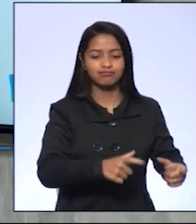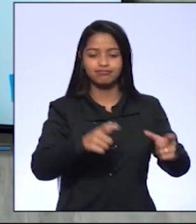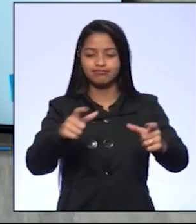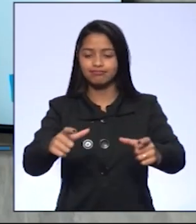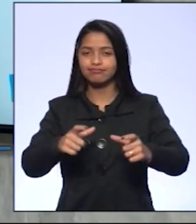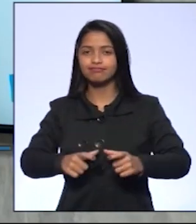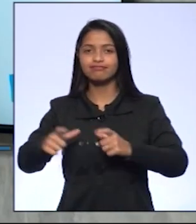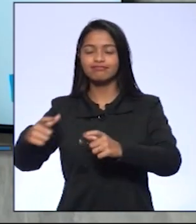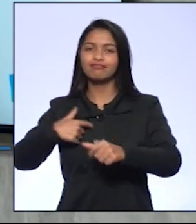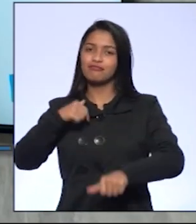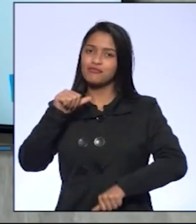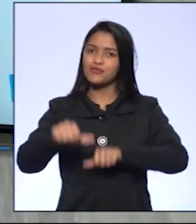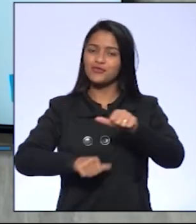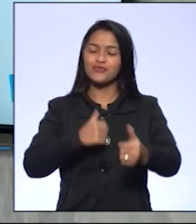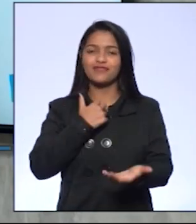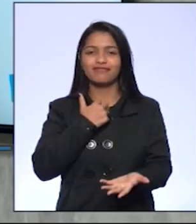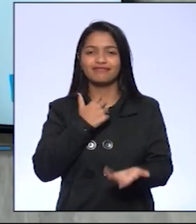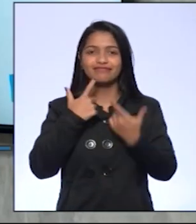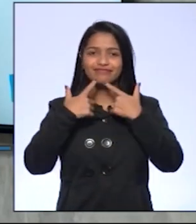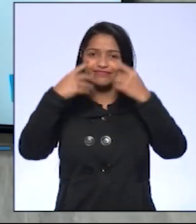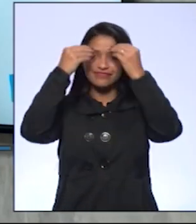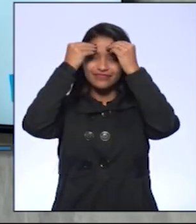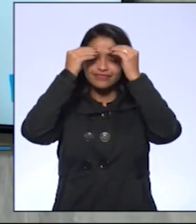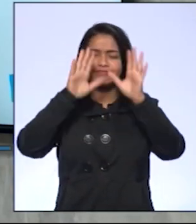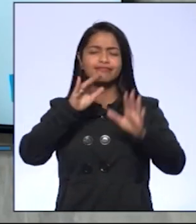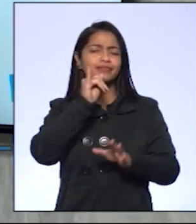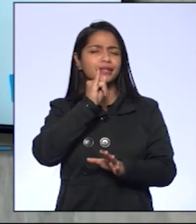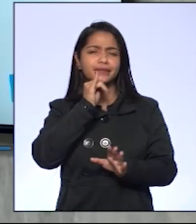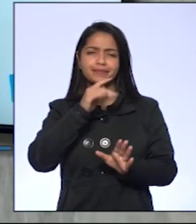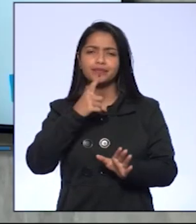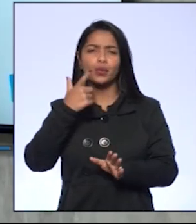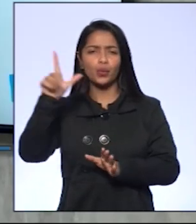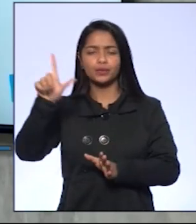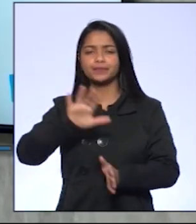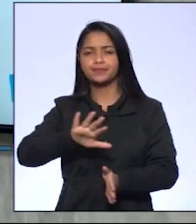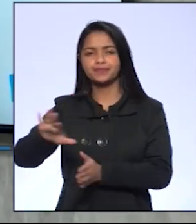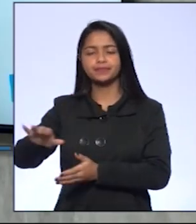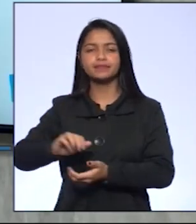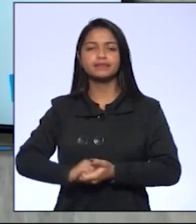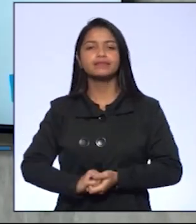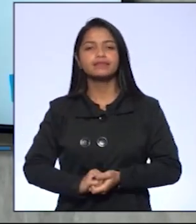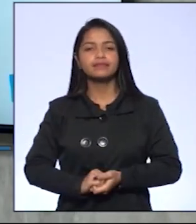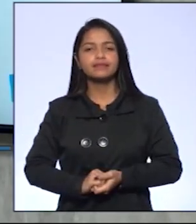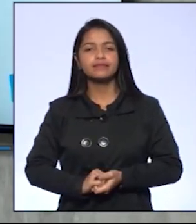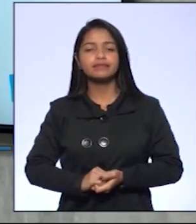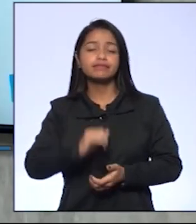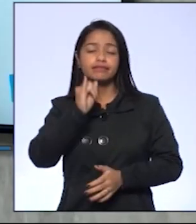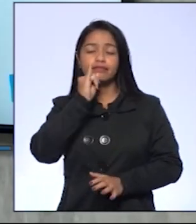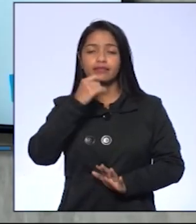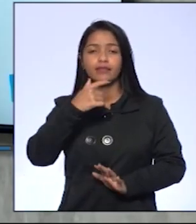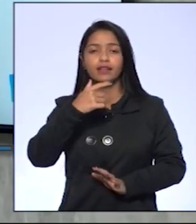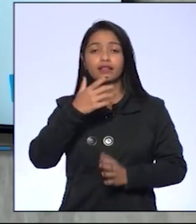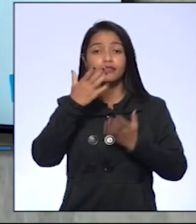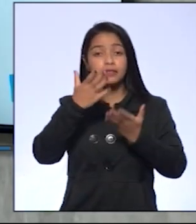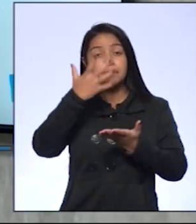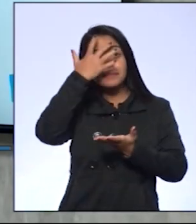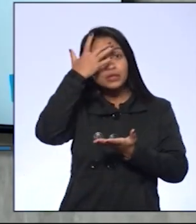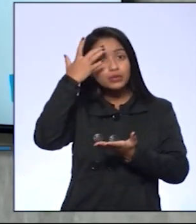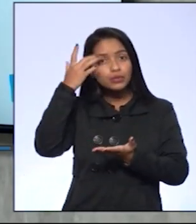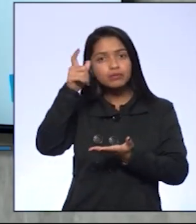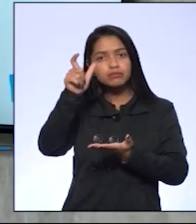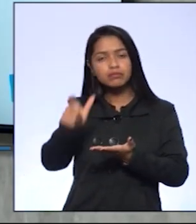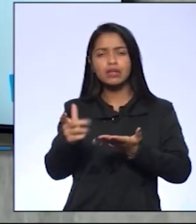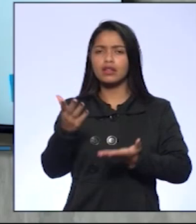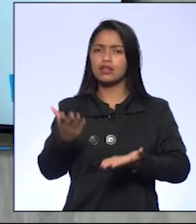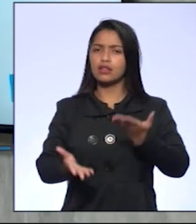Outra coisa importante. Vamos imaginar que você está lá, né? Você é uma pessoa bastante equilibrada, sensata, tal,